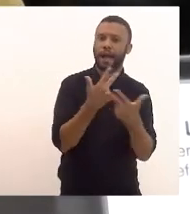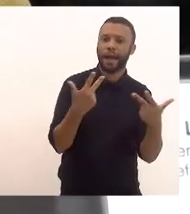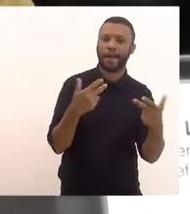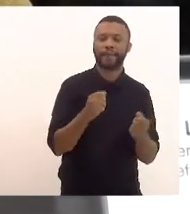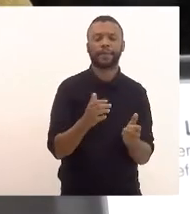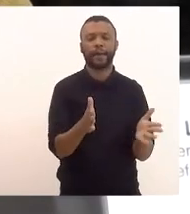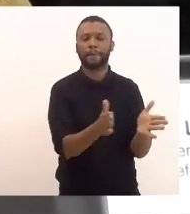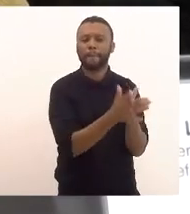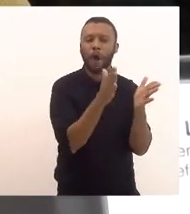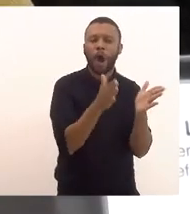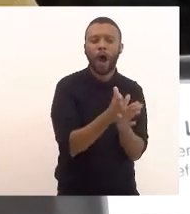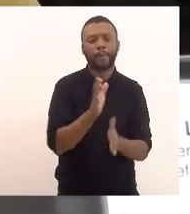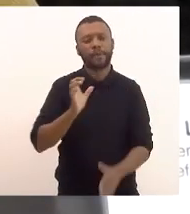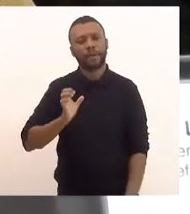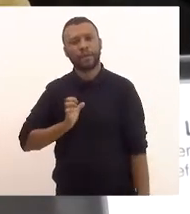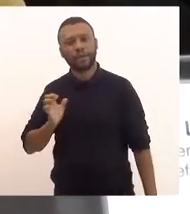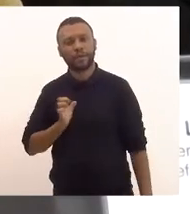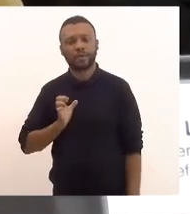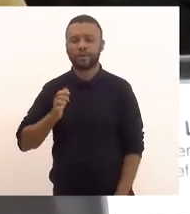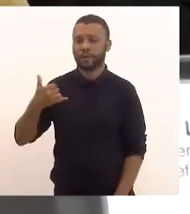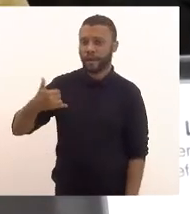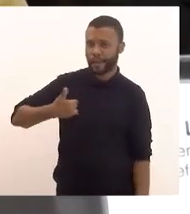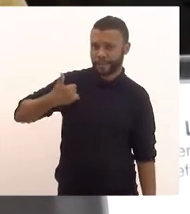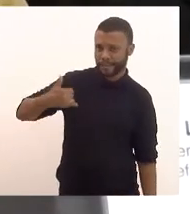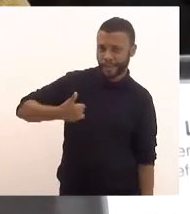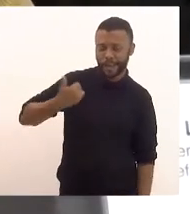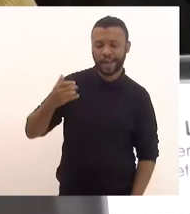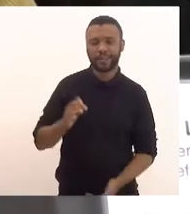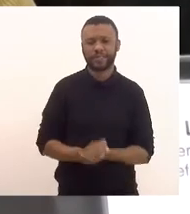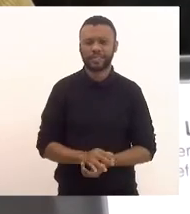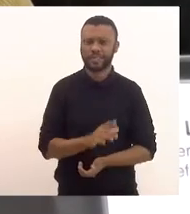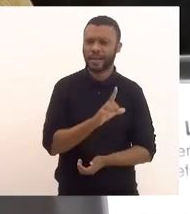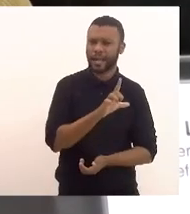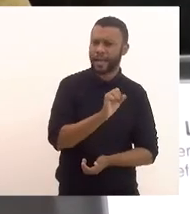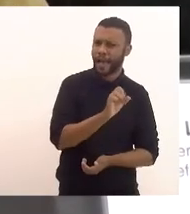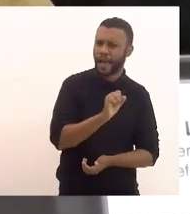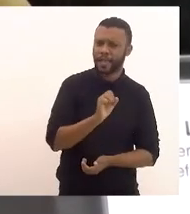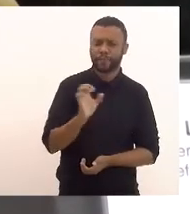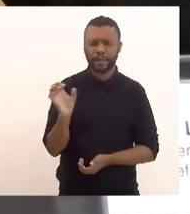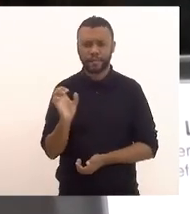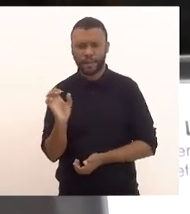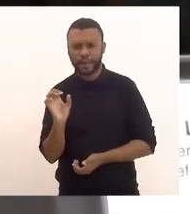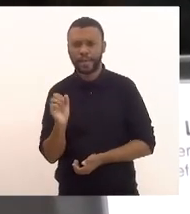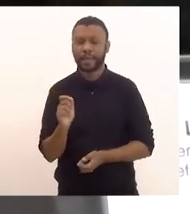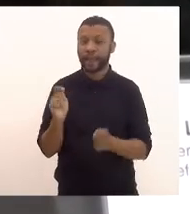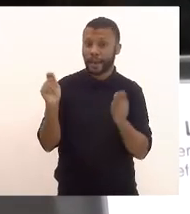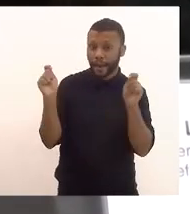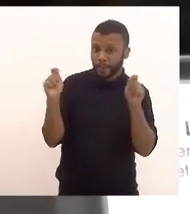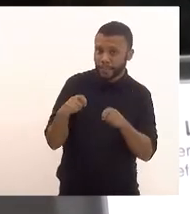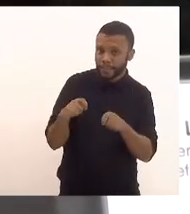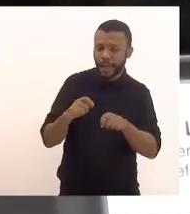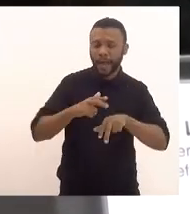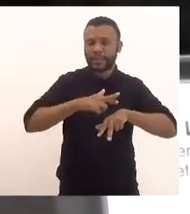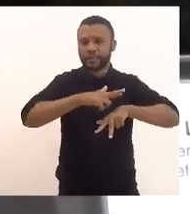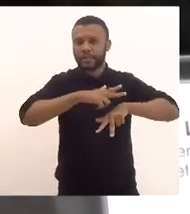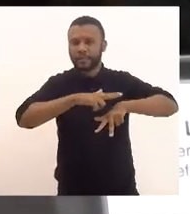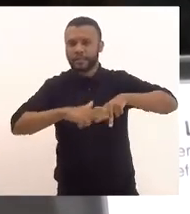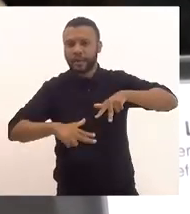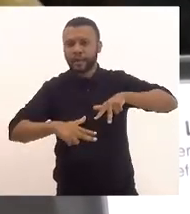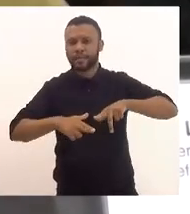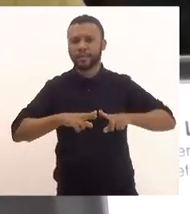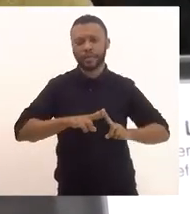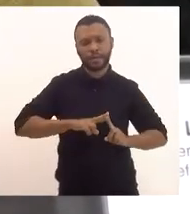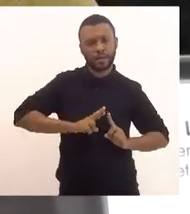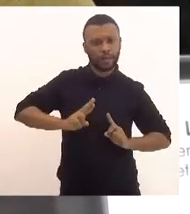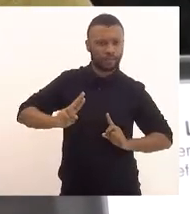orientação sexual capacidade gênero e religião nesse dia